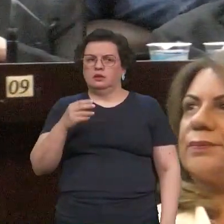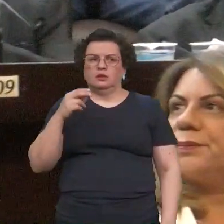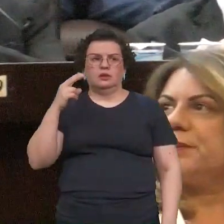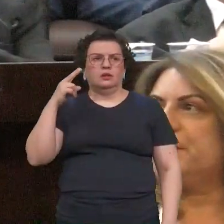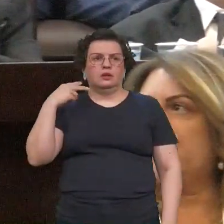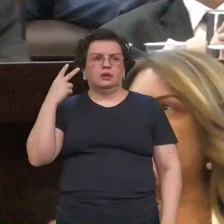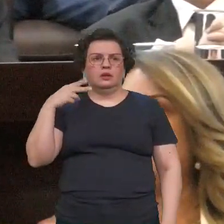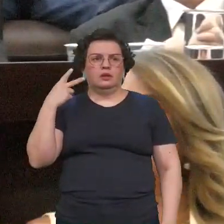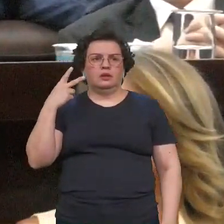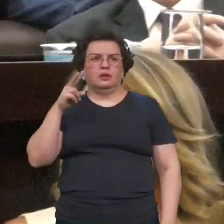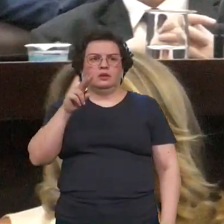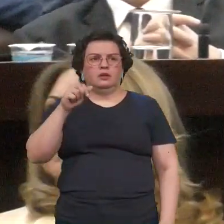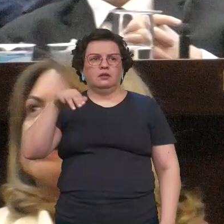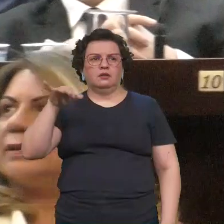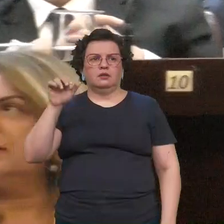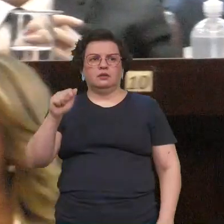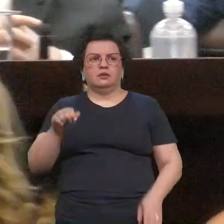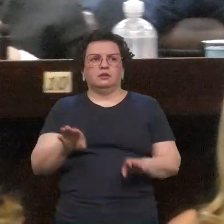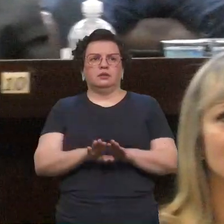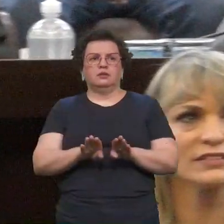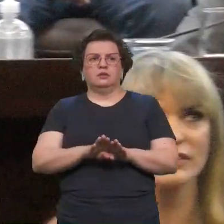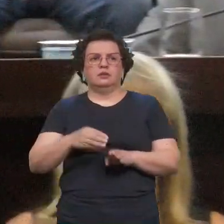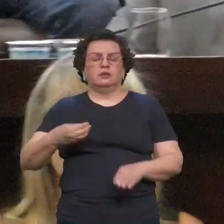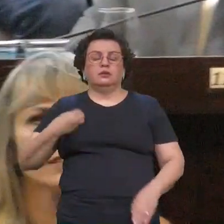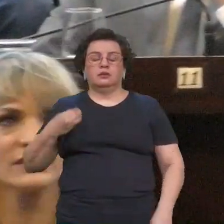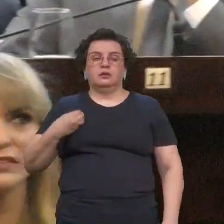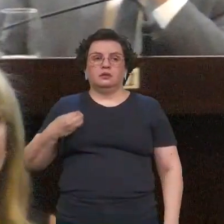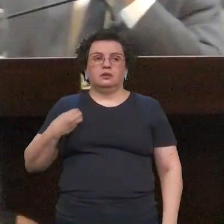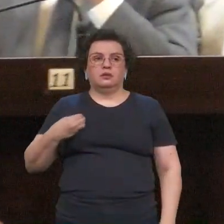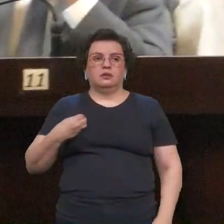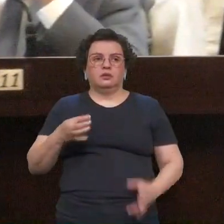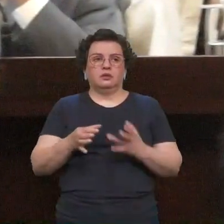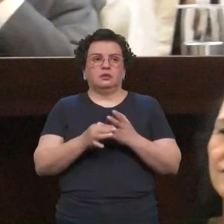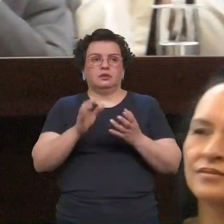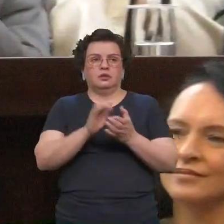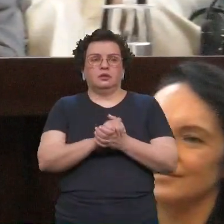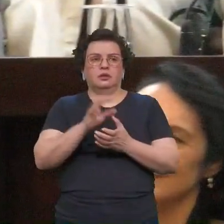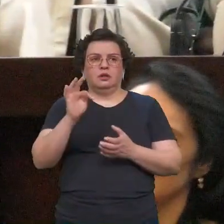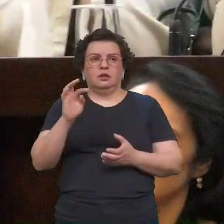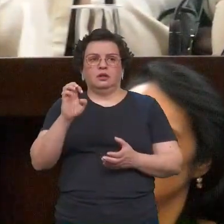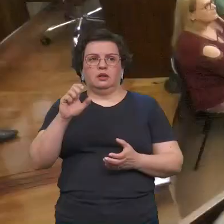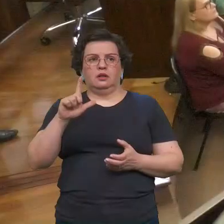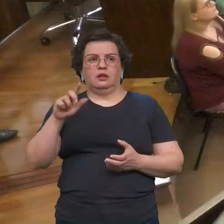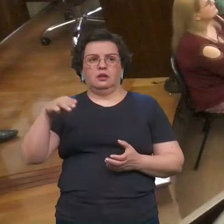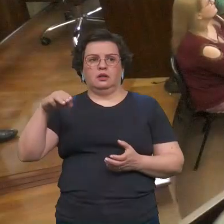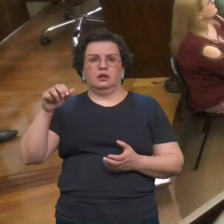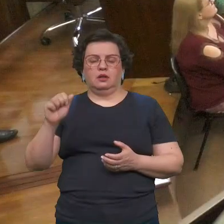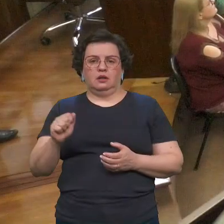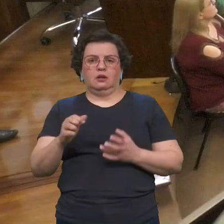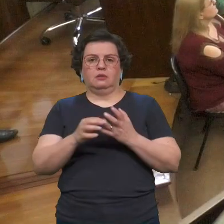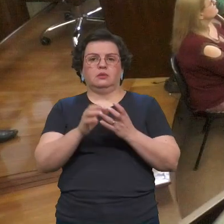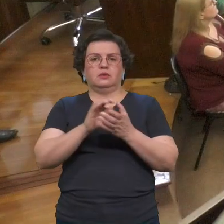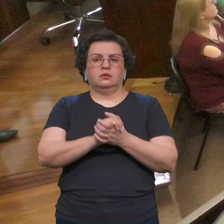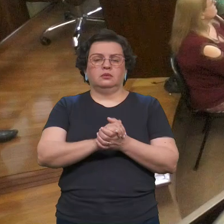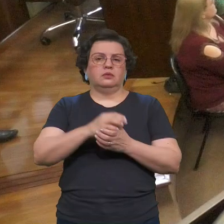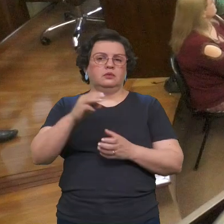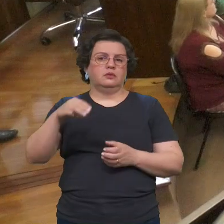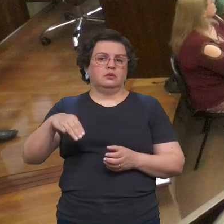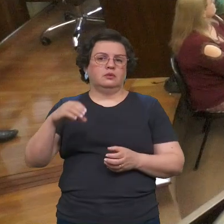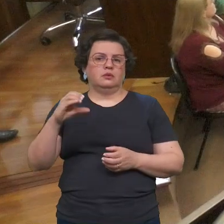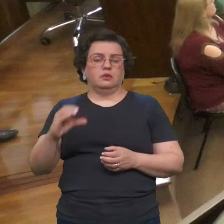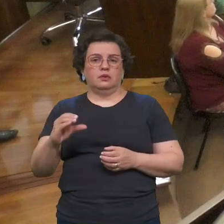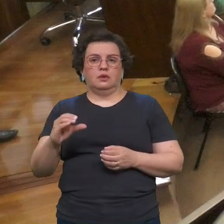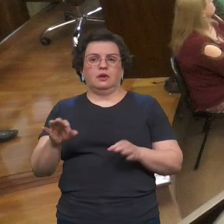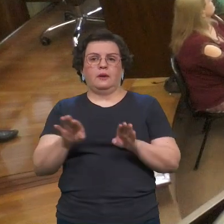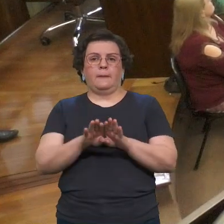vereadora Vânia Ramos. Registramos a presença também das esposas Thelma Cristina Custódio, esposa do vereador Marcos